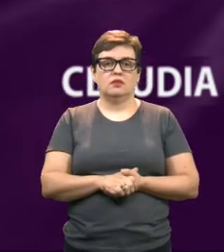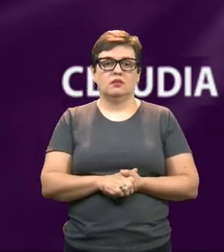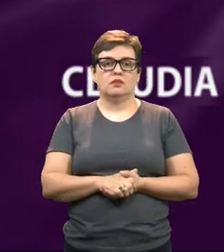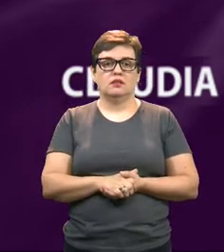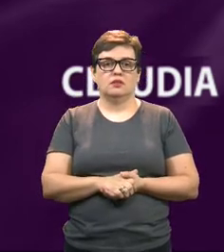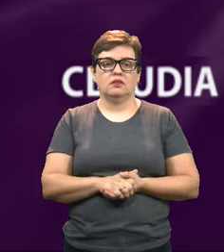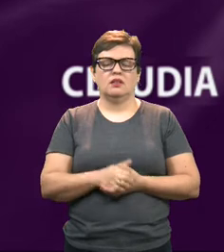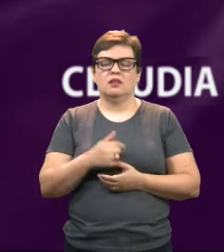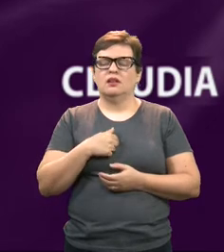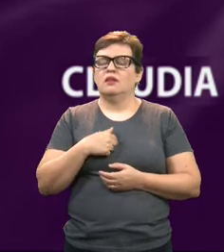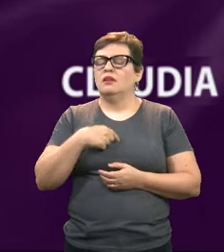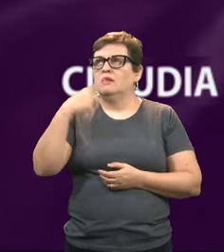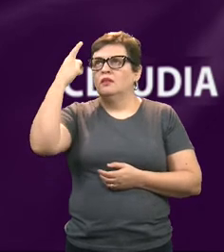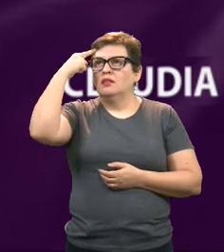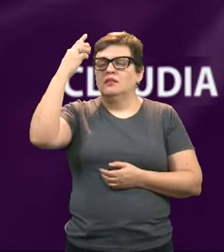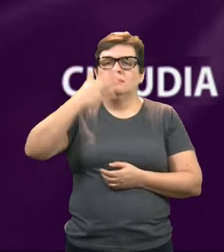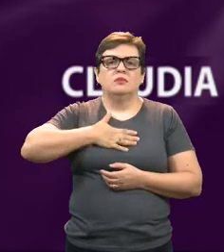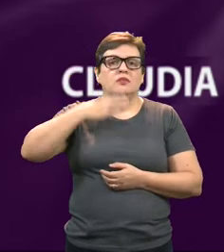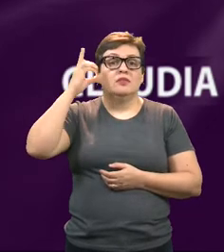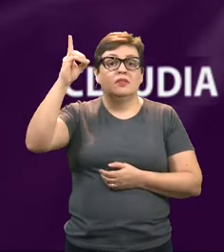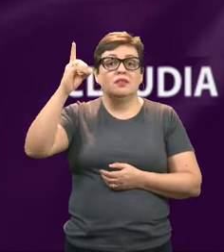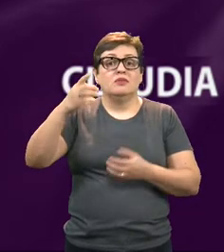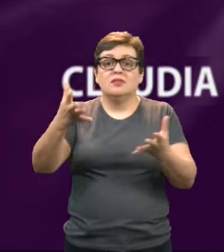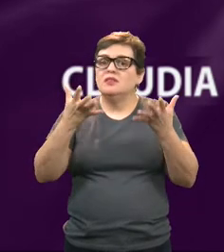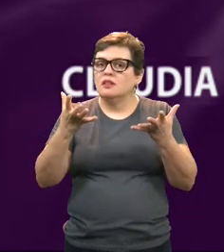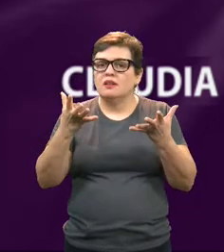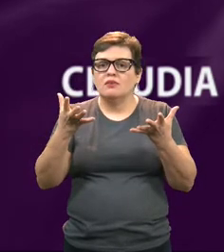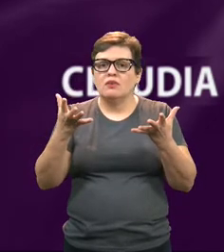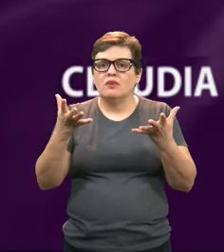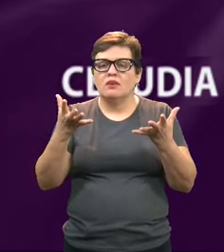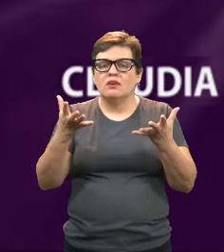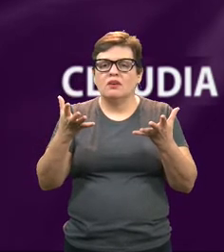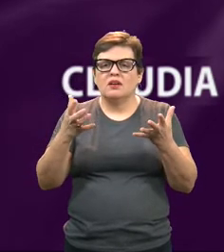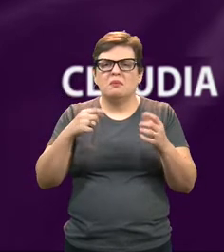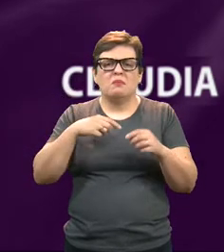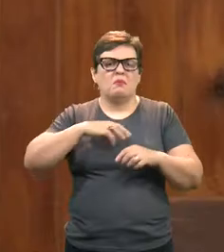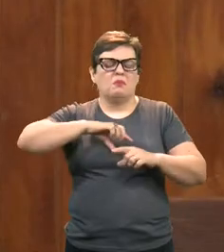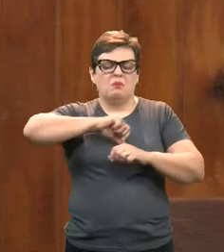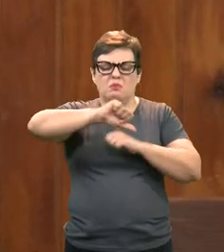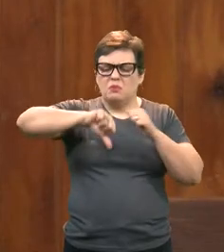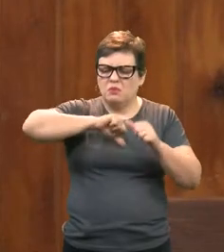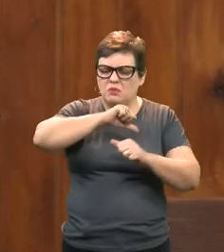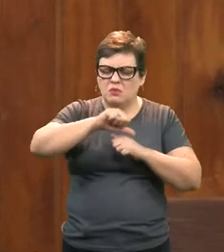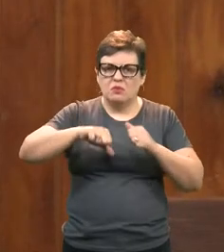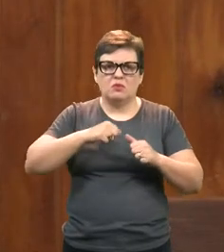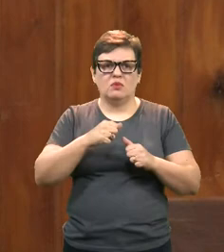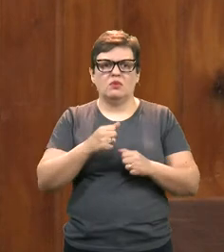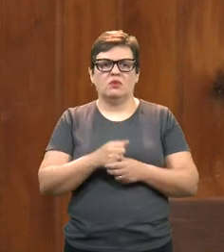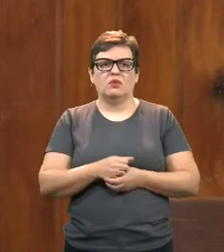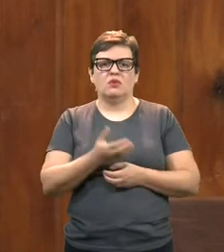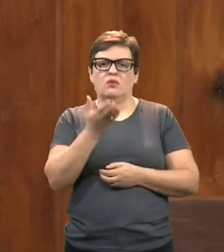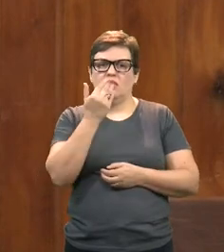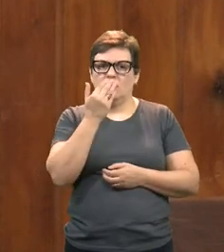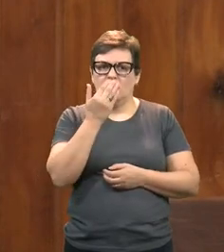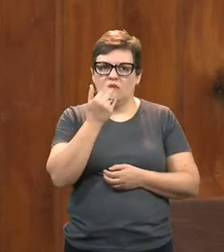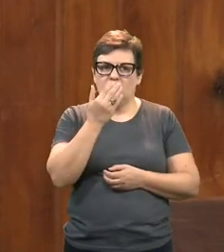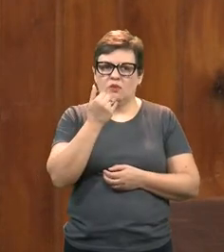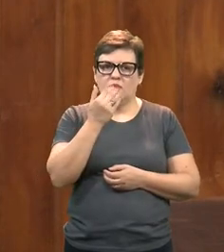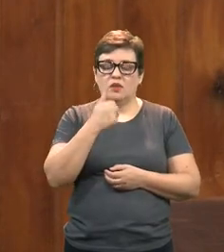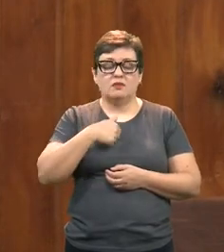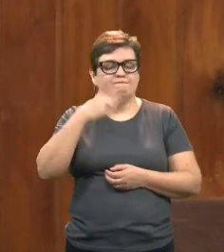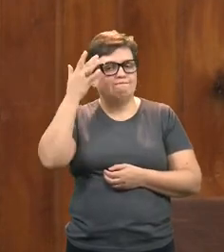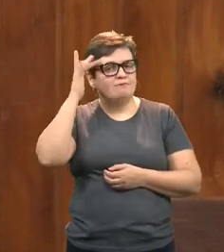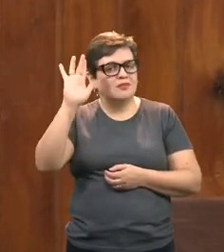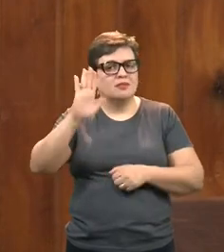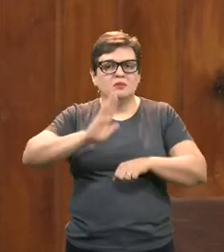E eu falava, meu Deus, e agora? O que eu vou fazer? Parti para a dieta cetogênica, melhorou de 15 a 20 crises, e eu não sabia